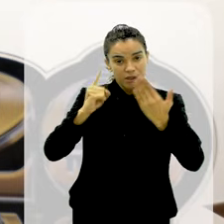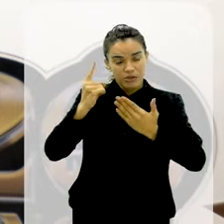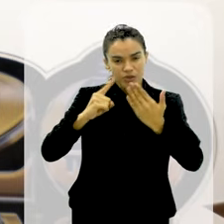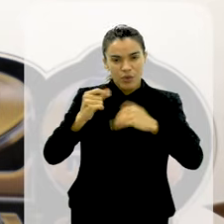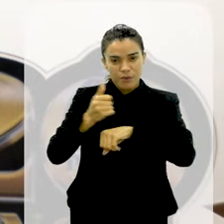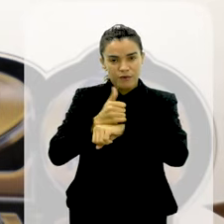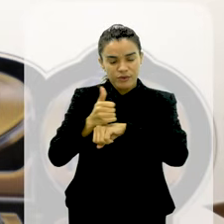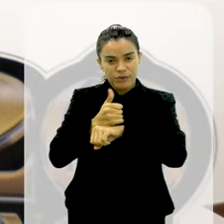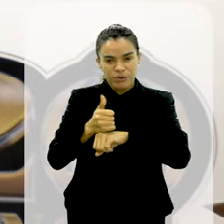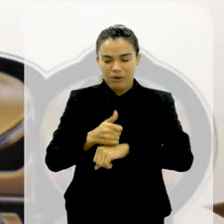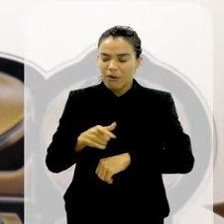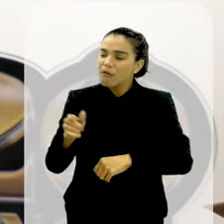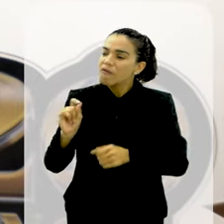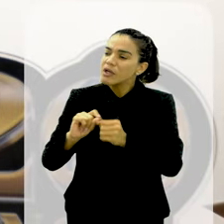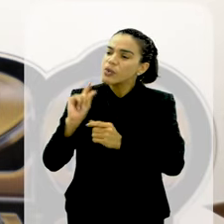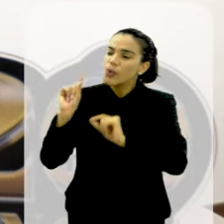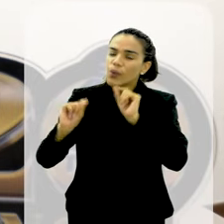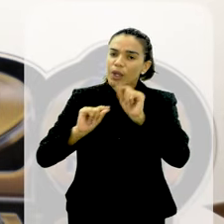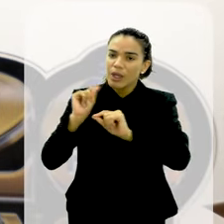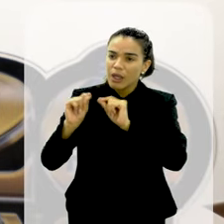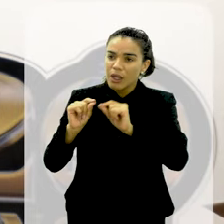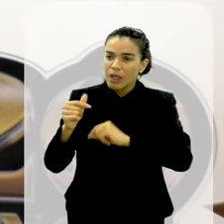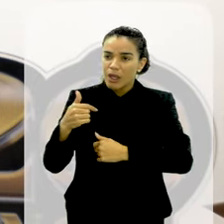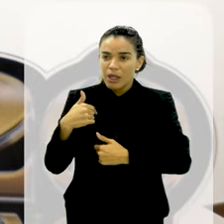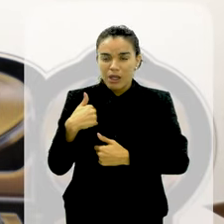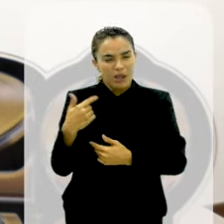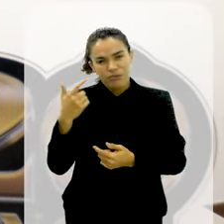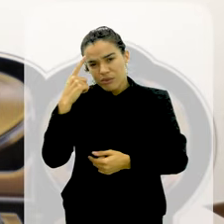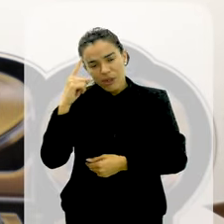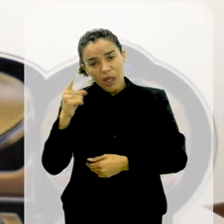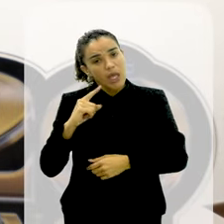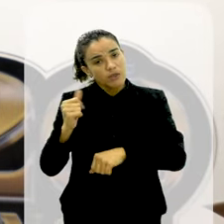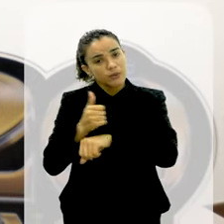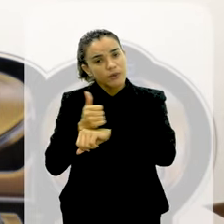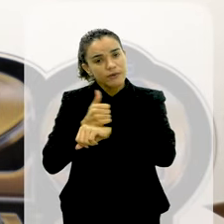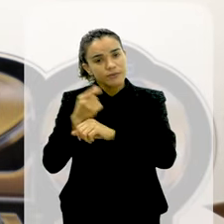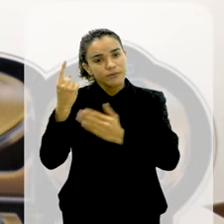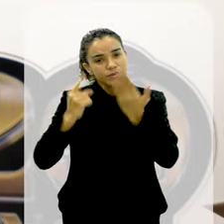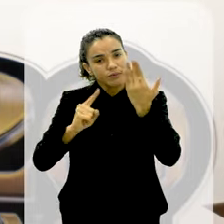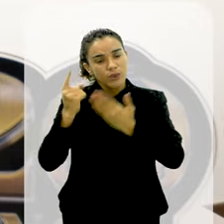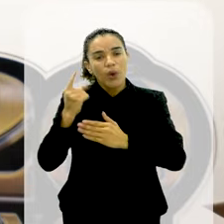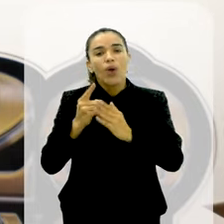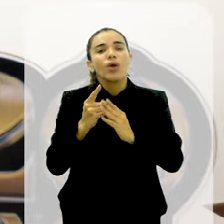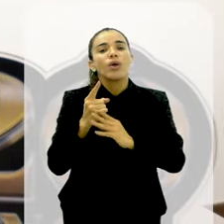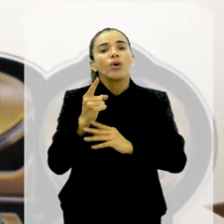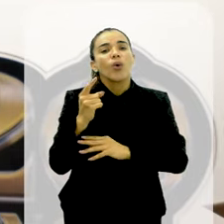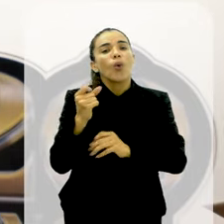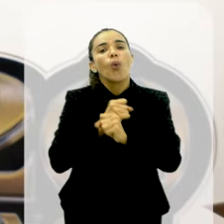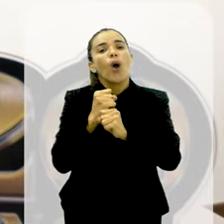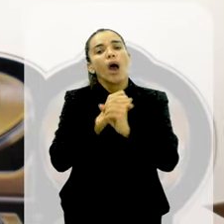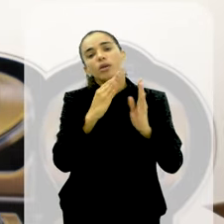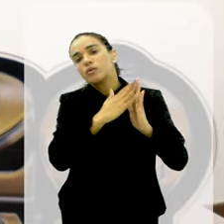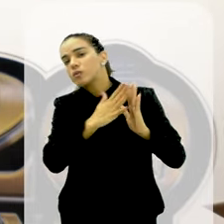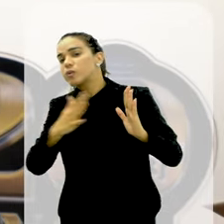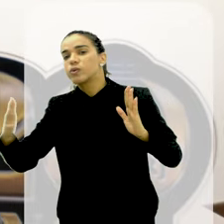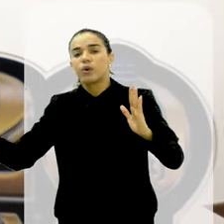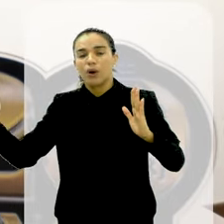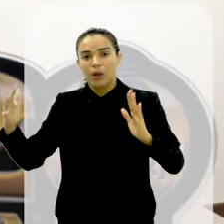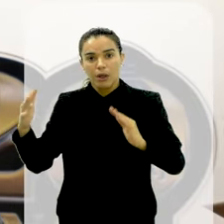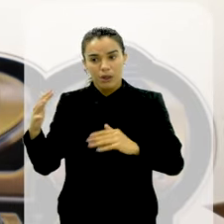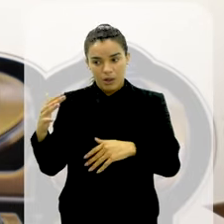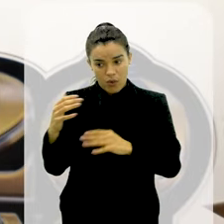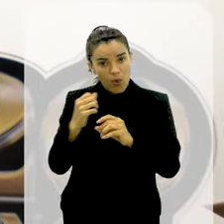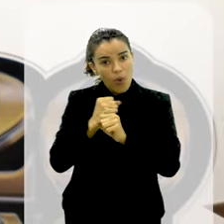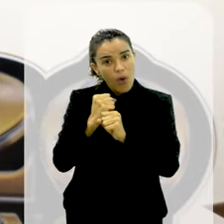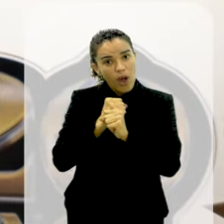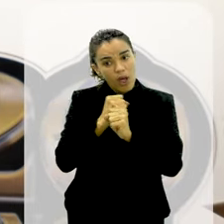carnavalesco. Sim, mas você faz o quê? Eu falei, eu não entendi, eu sou carnavalesco. Mas o resto do ano você faz o quê?